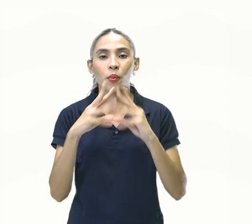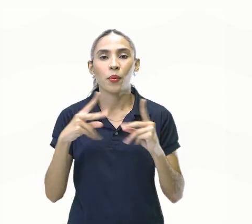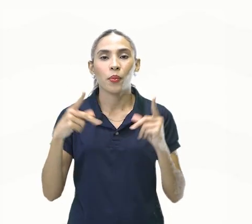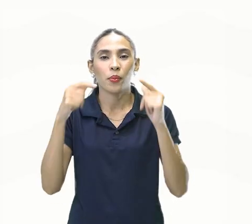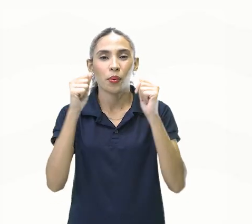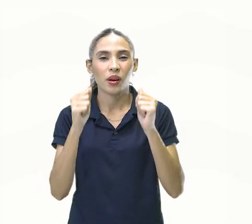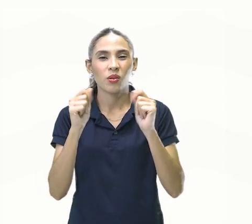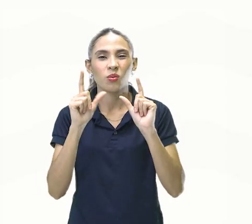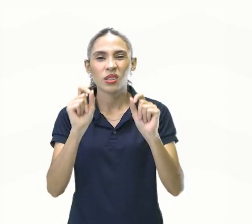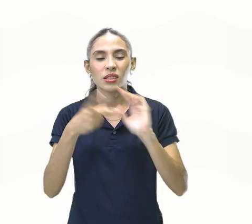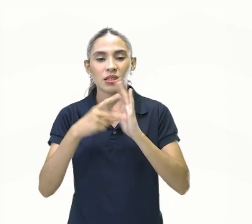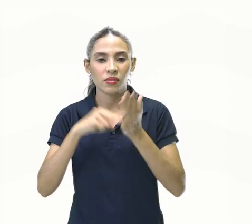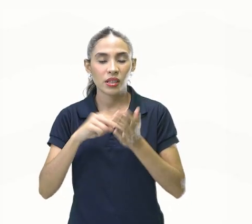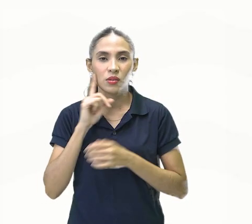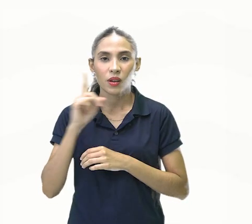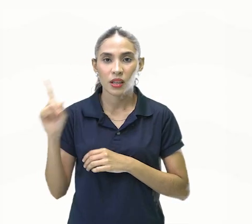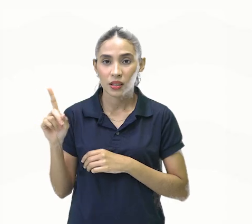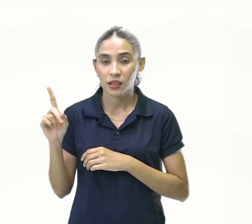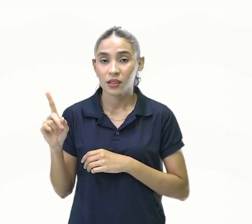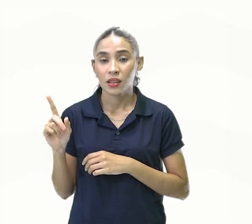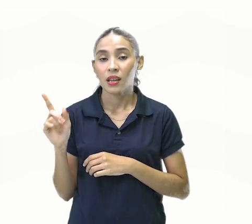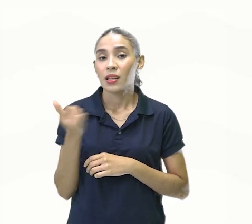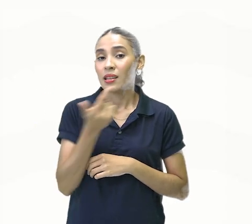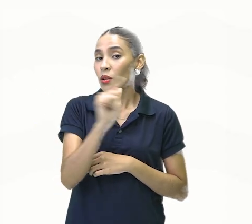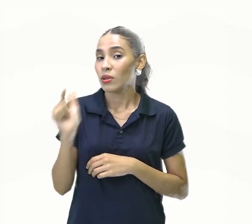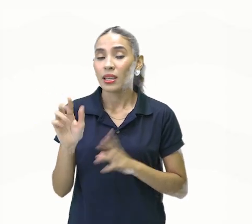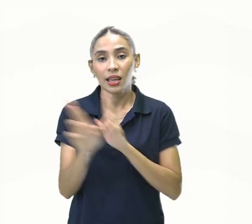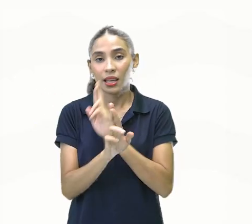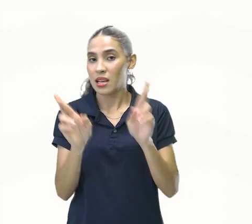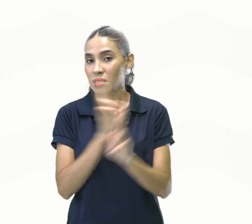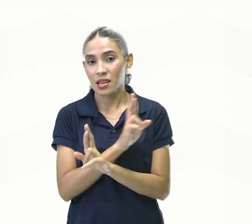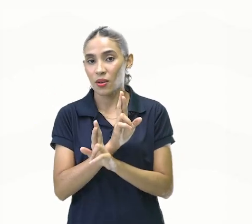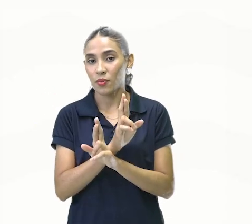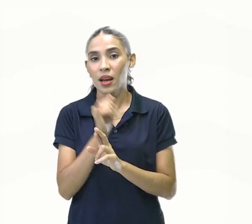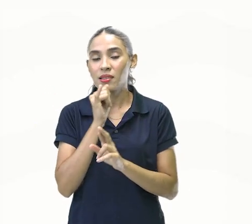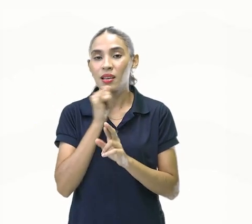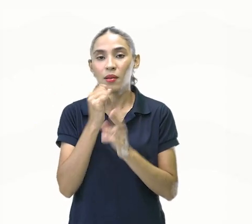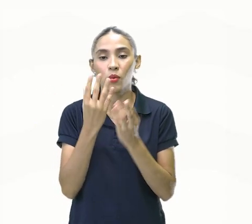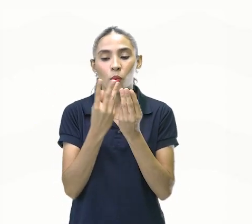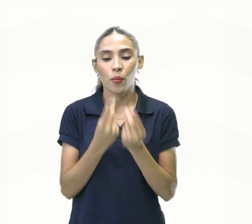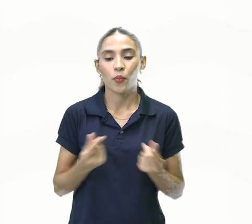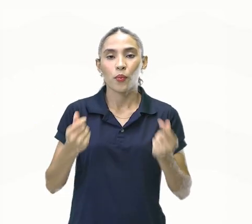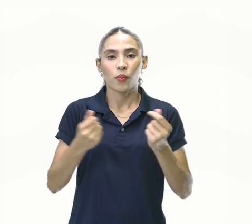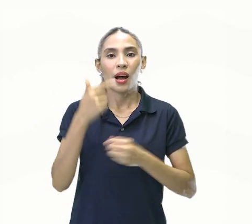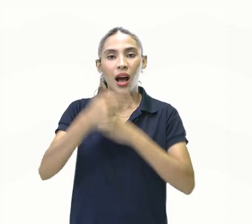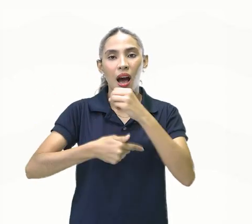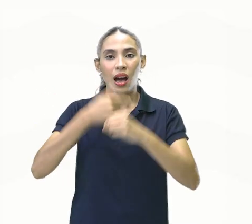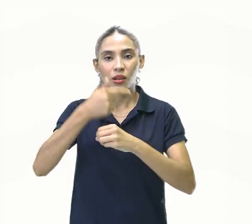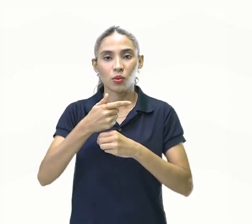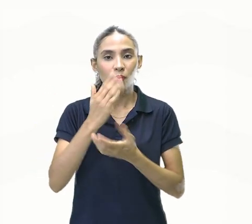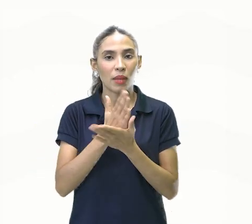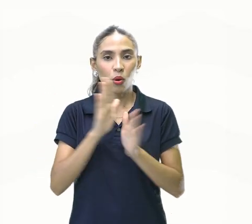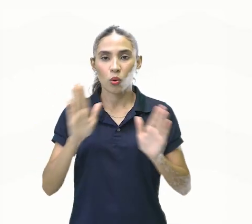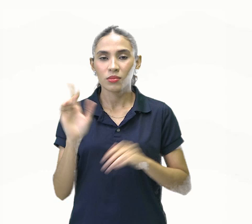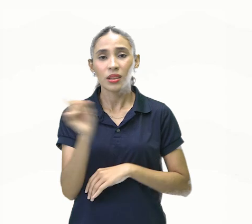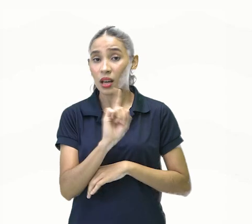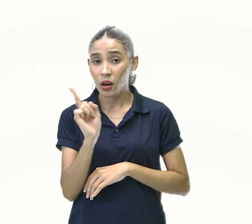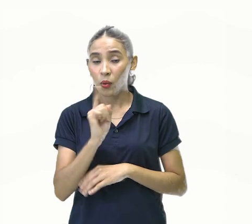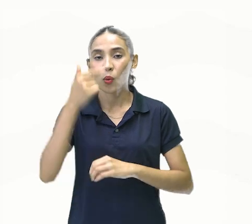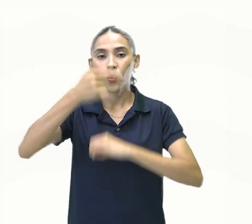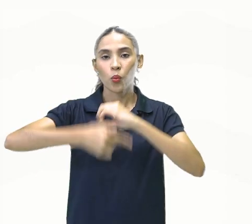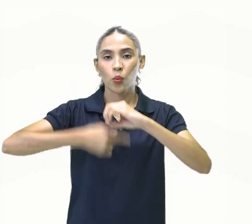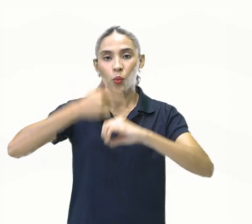desintegração. E o que se representa isso? Não está relacionada com a extinção do átomo. Ou seja,